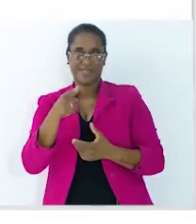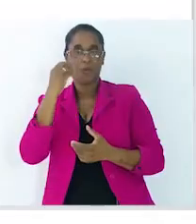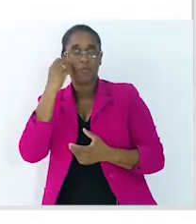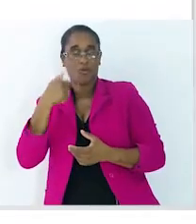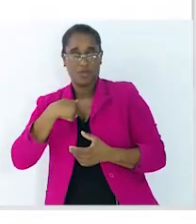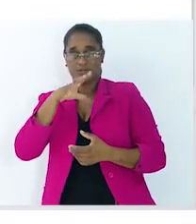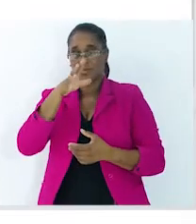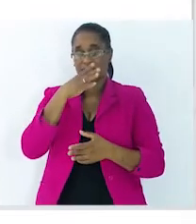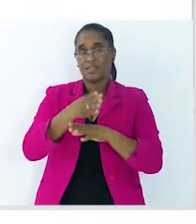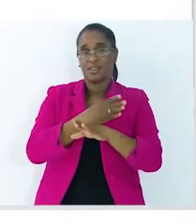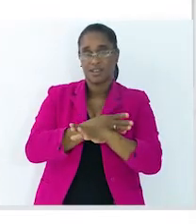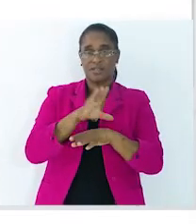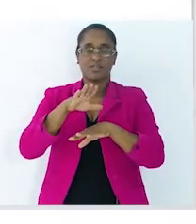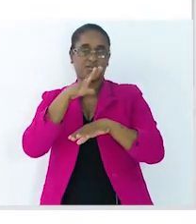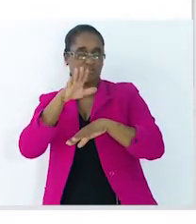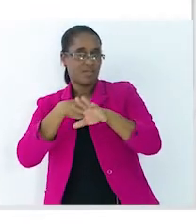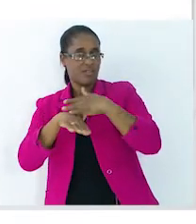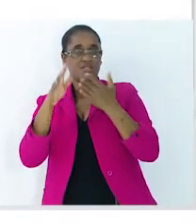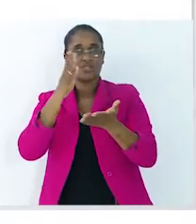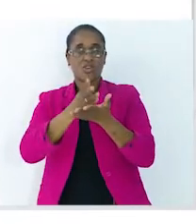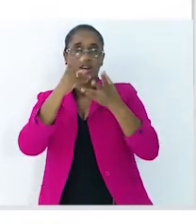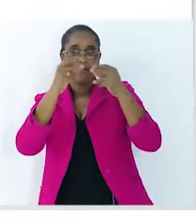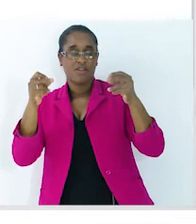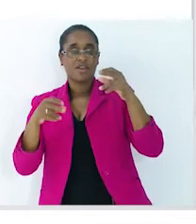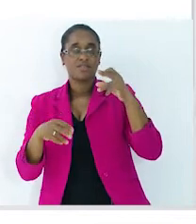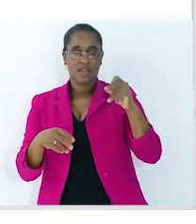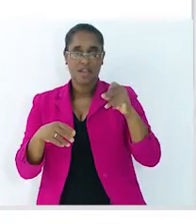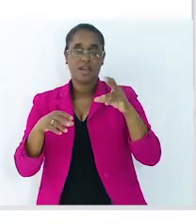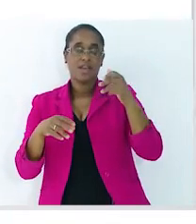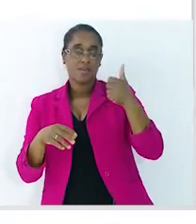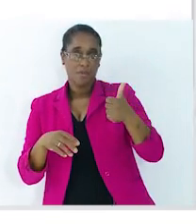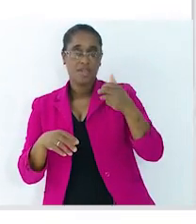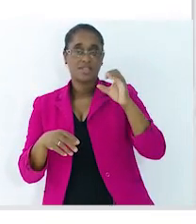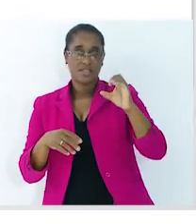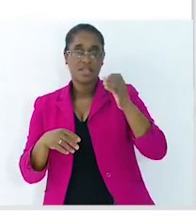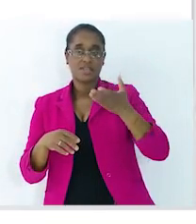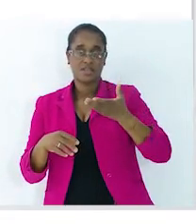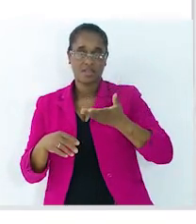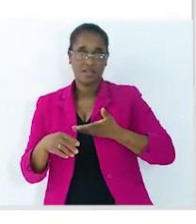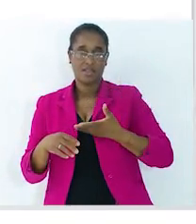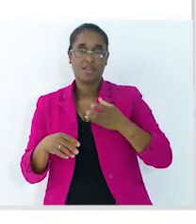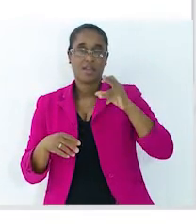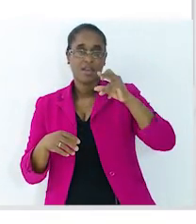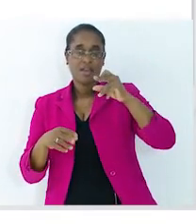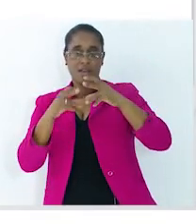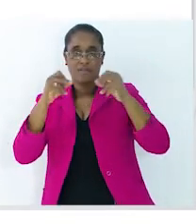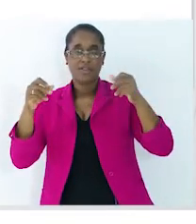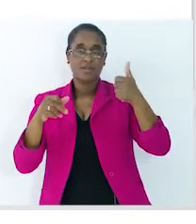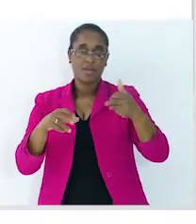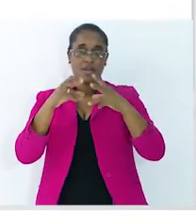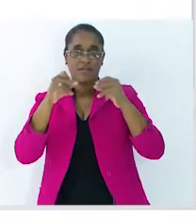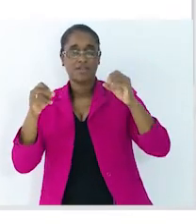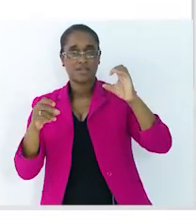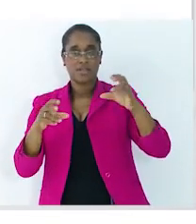disse, íamos fazer só a frase A. Então, a frase B, C, a frase B, a frase C,